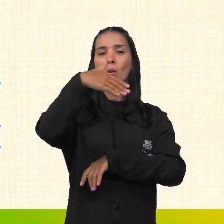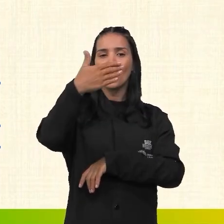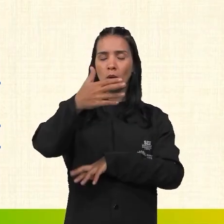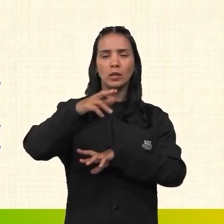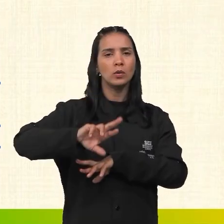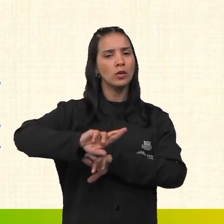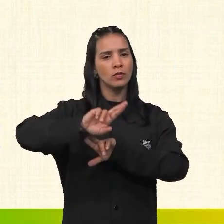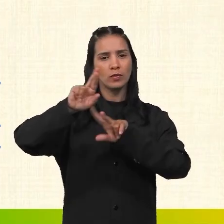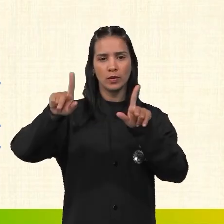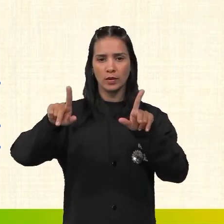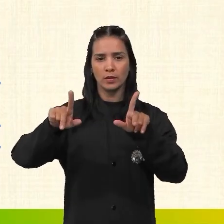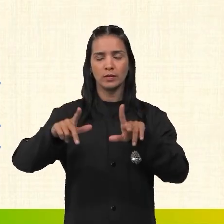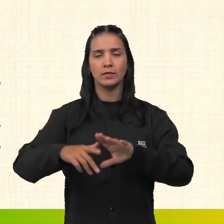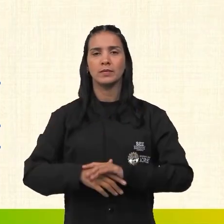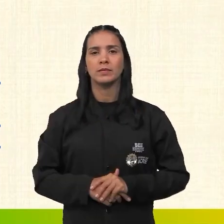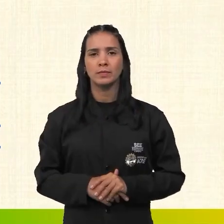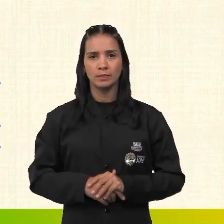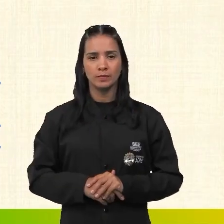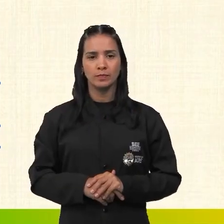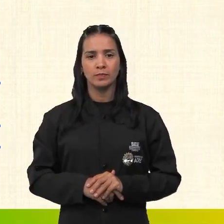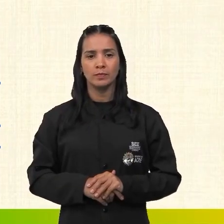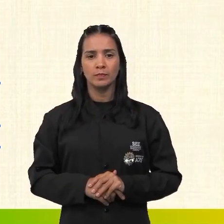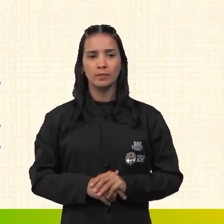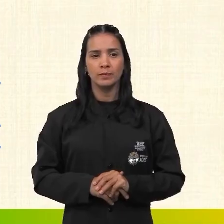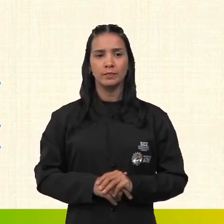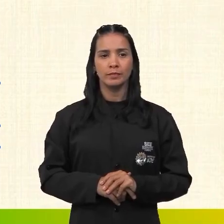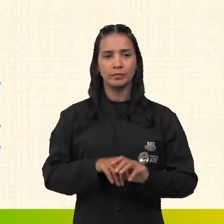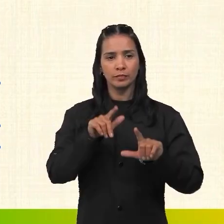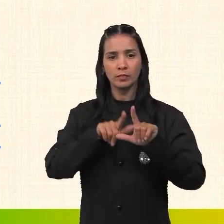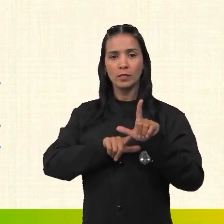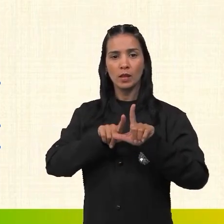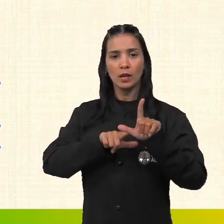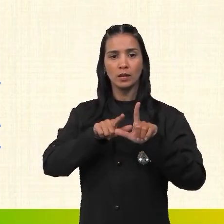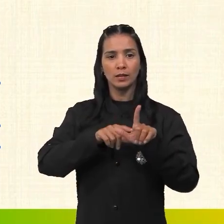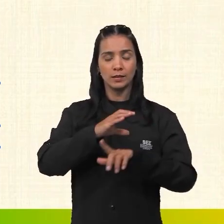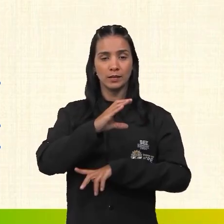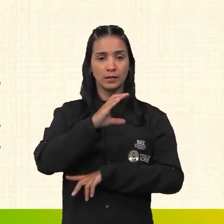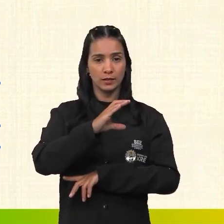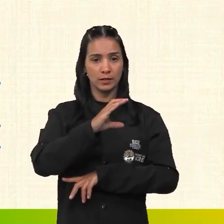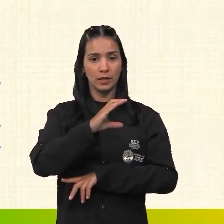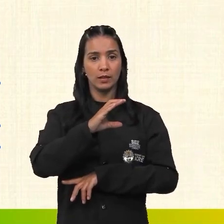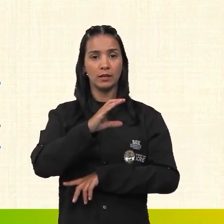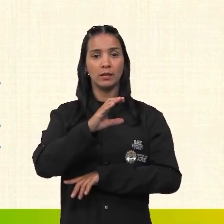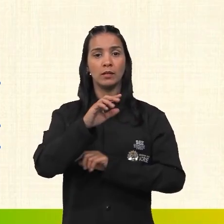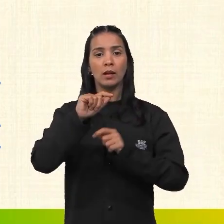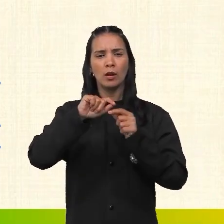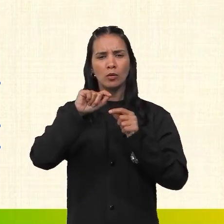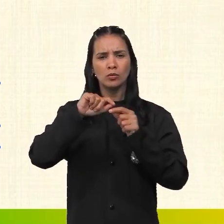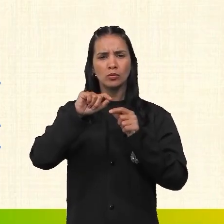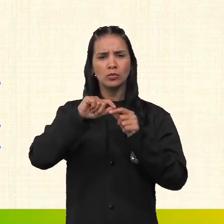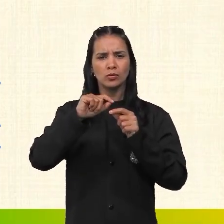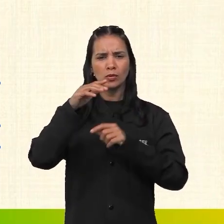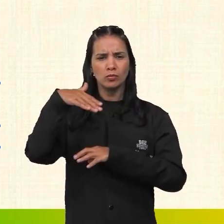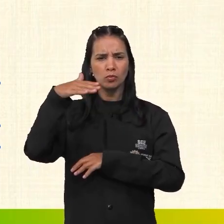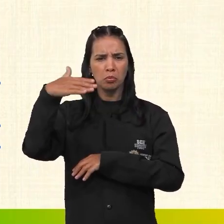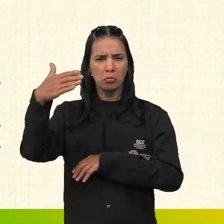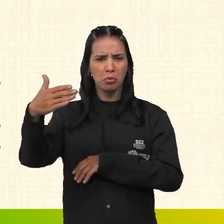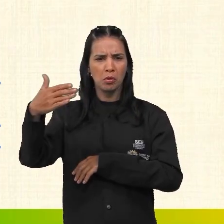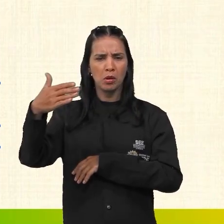ok? Na letra C, nós temos, faz alusão a uma pessoa que é a mãe de Calvin?